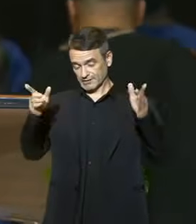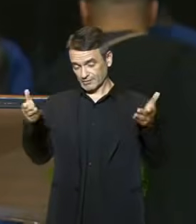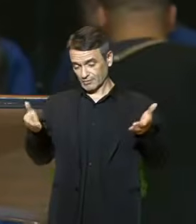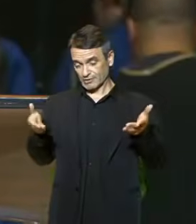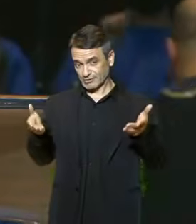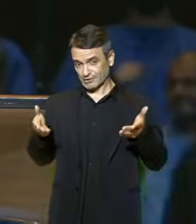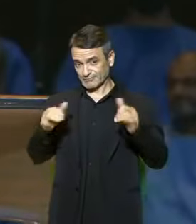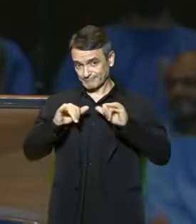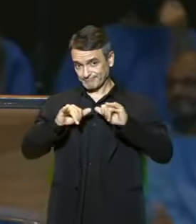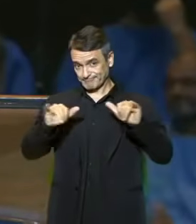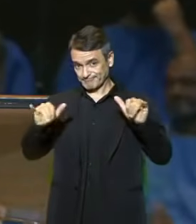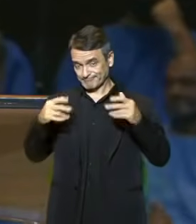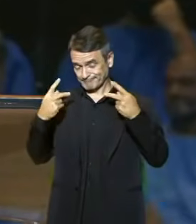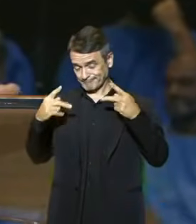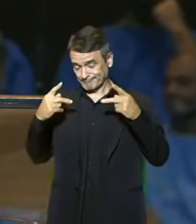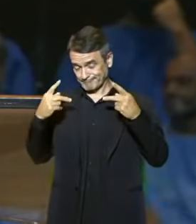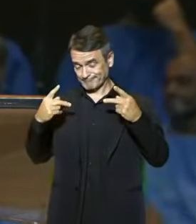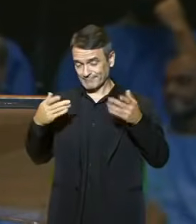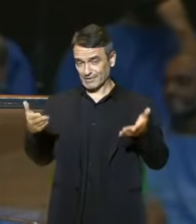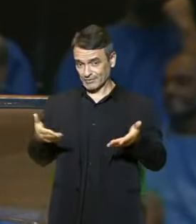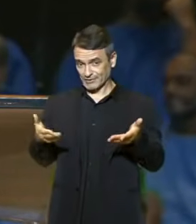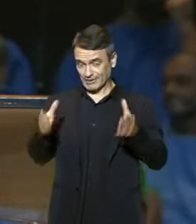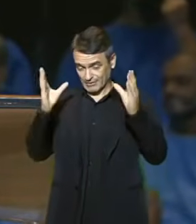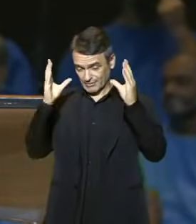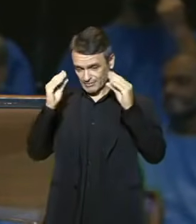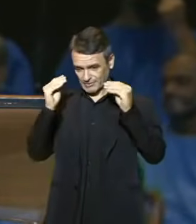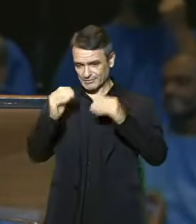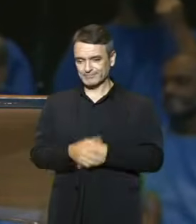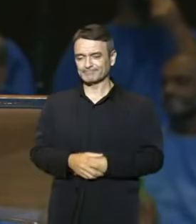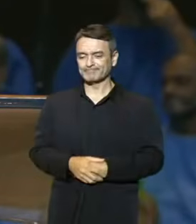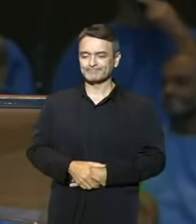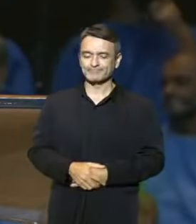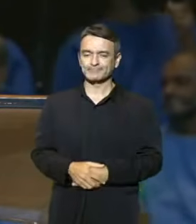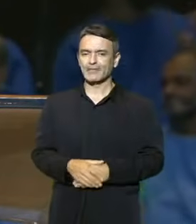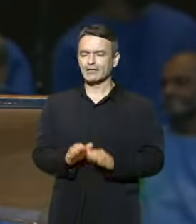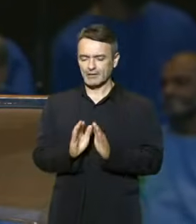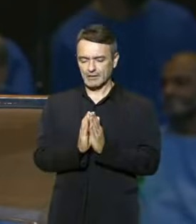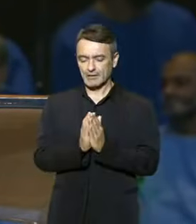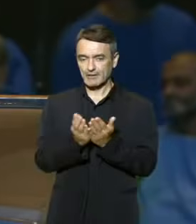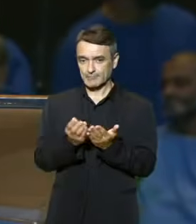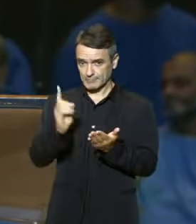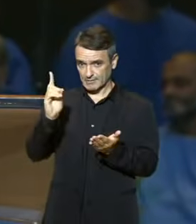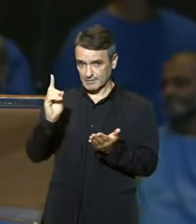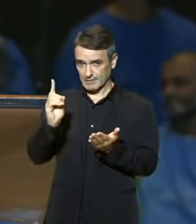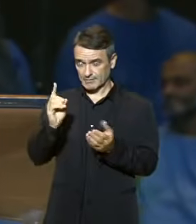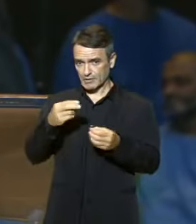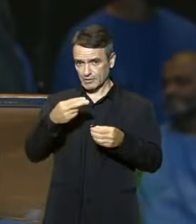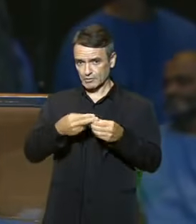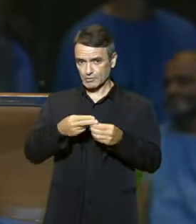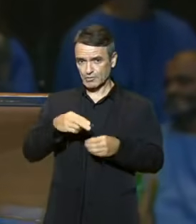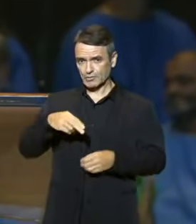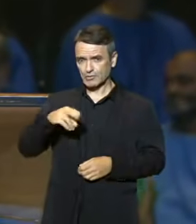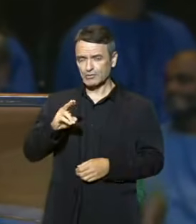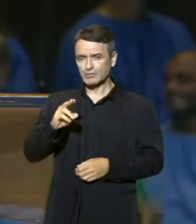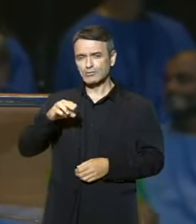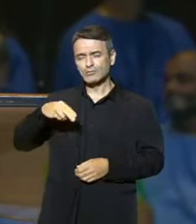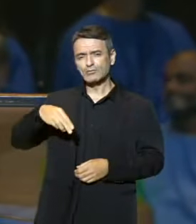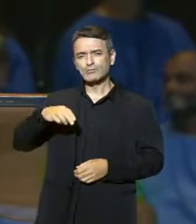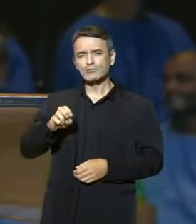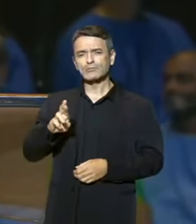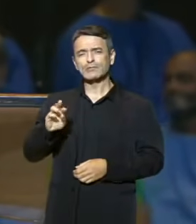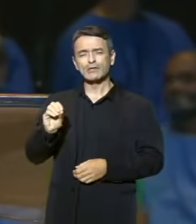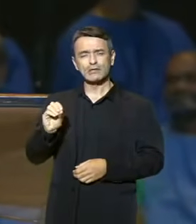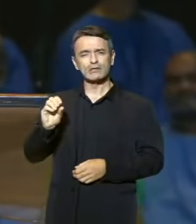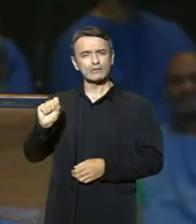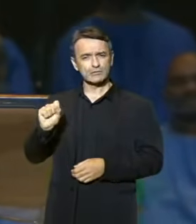trabalhar com você e estudar com você nessa noite. E eu gostaria que você abrisse sua Bíblia em Números capítulo 11. Nós vamos ler